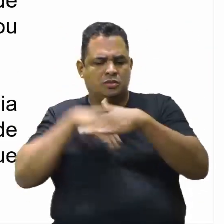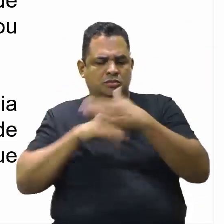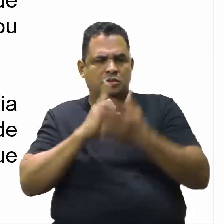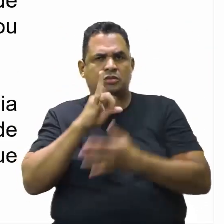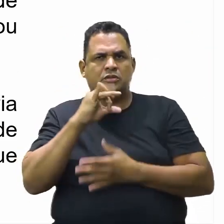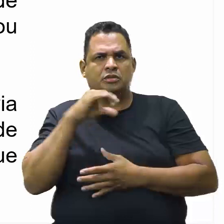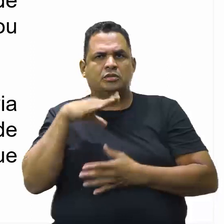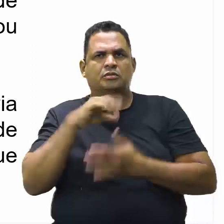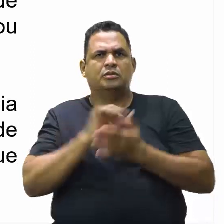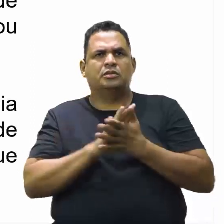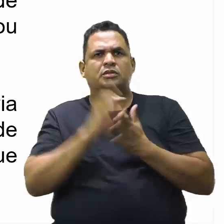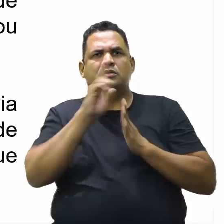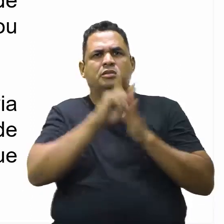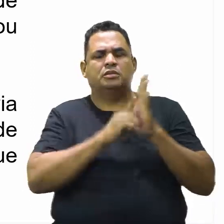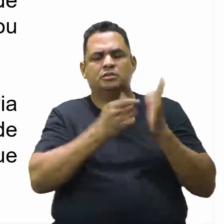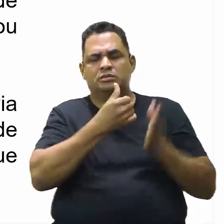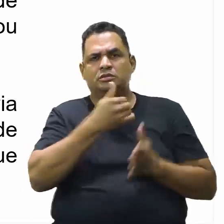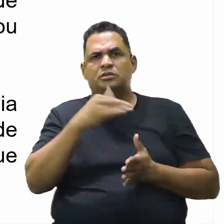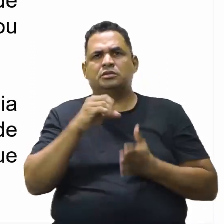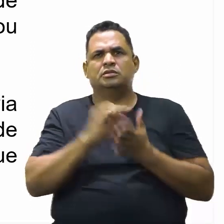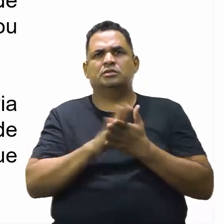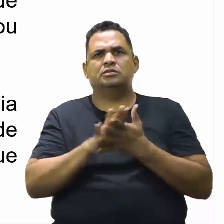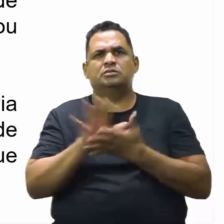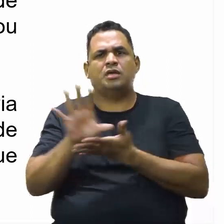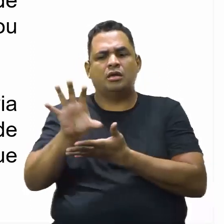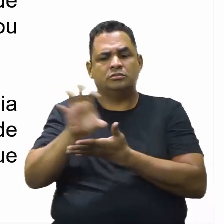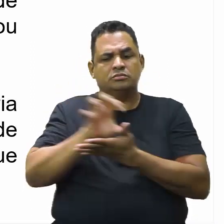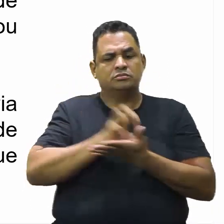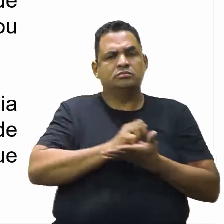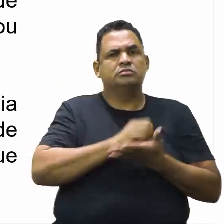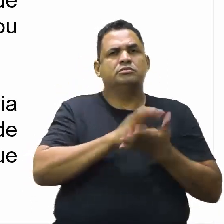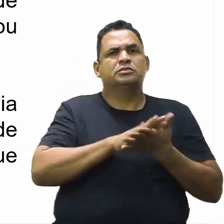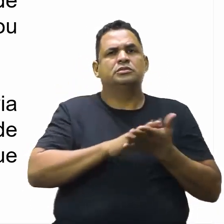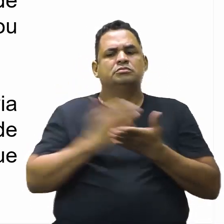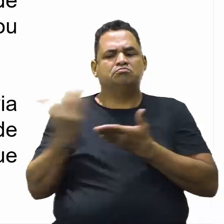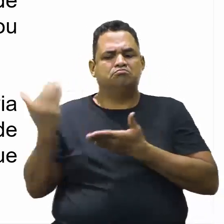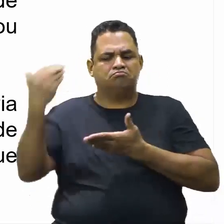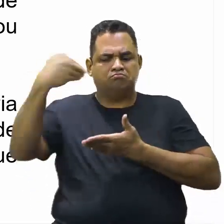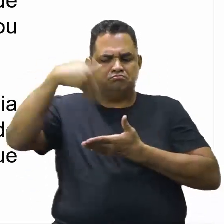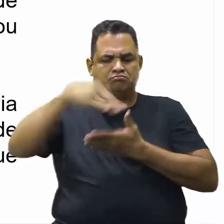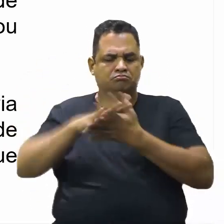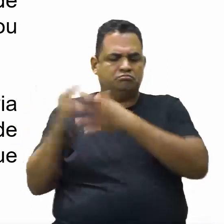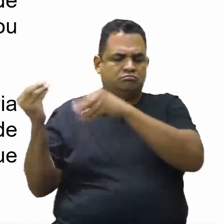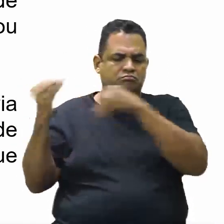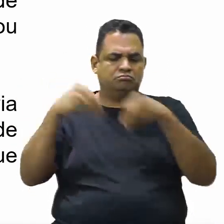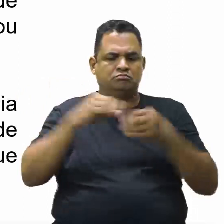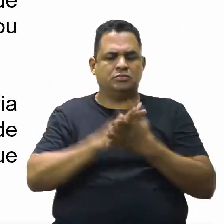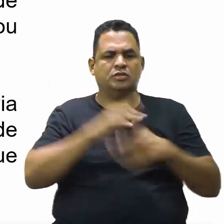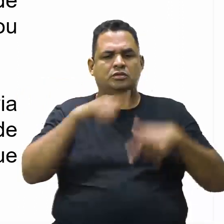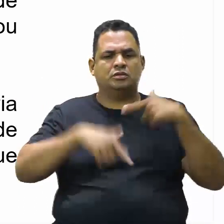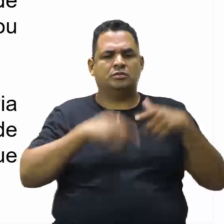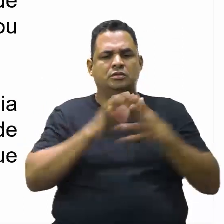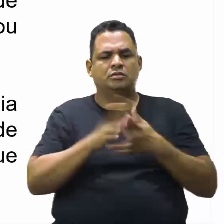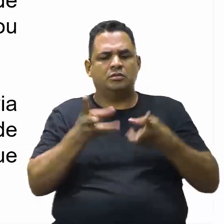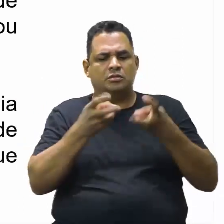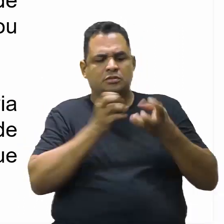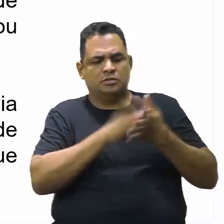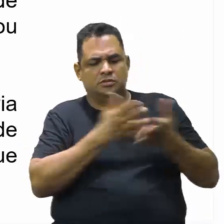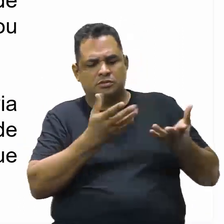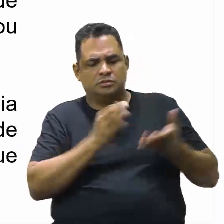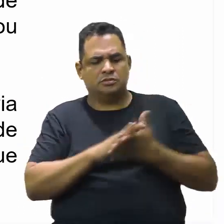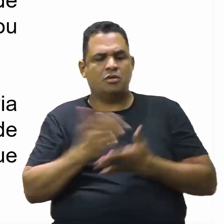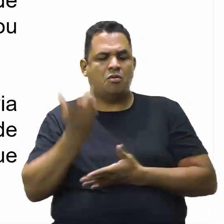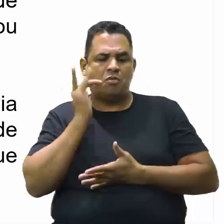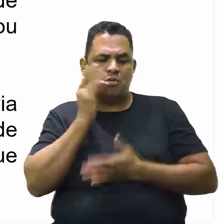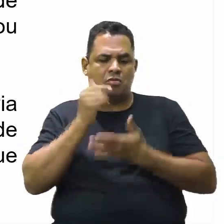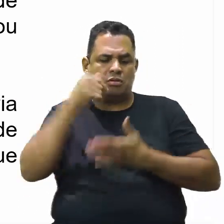diamante na década de 60, que atraiu migrantes de vários estados para a atividade do garimpo aqui em Rondônia. E